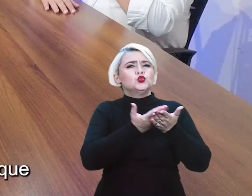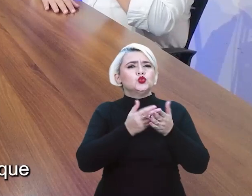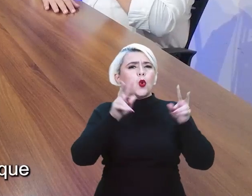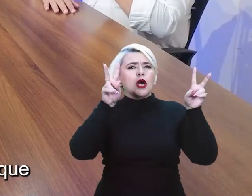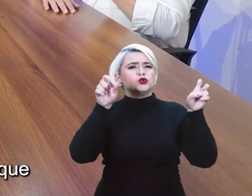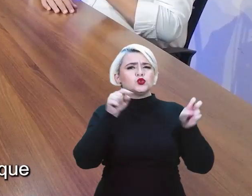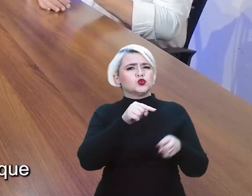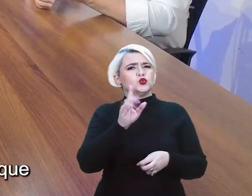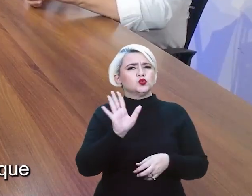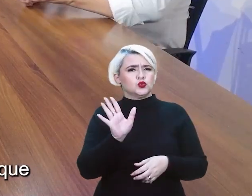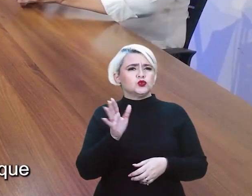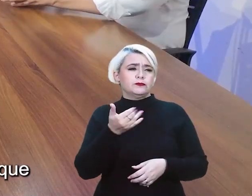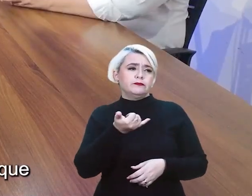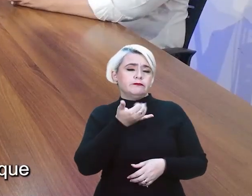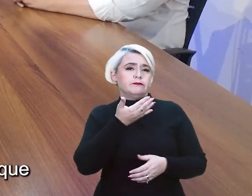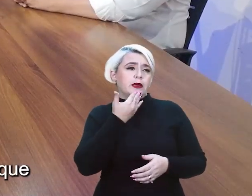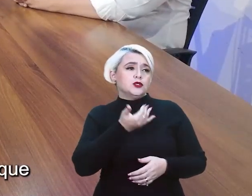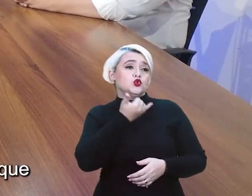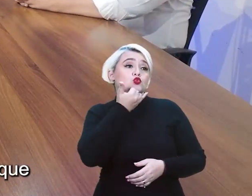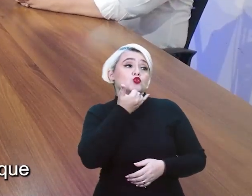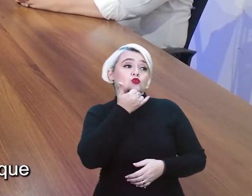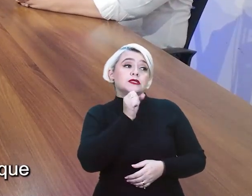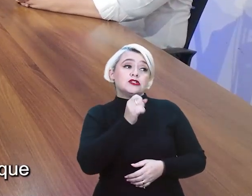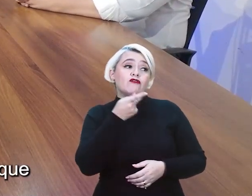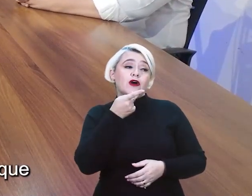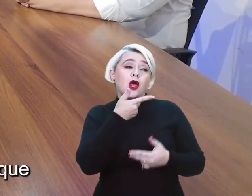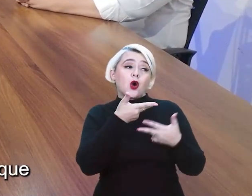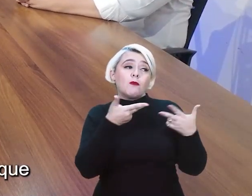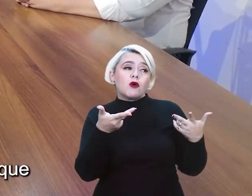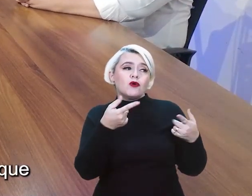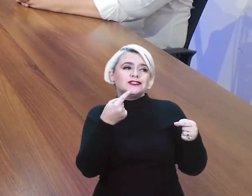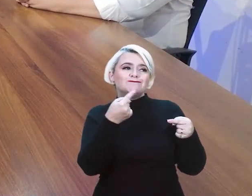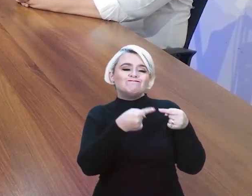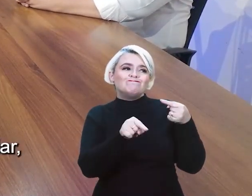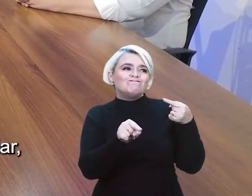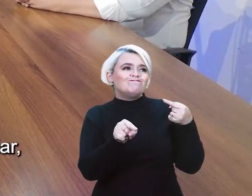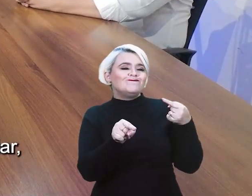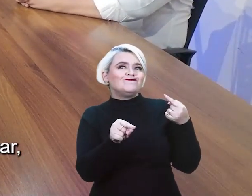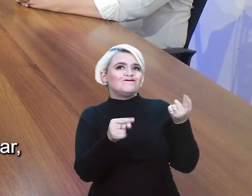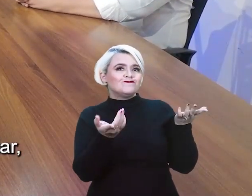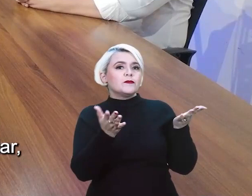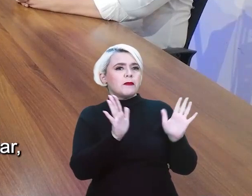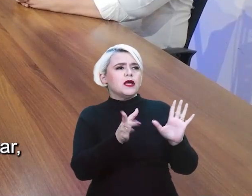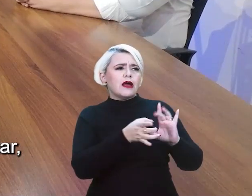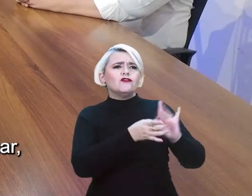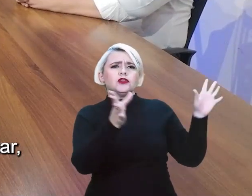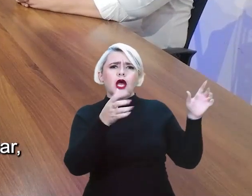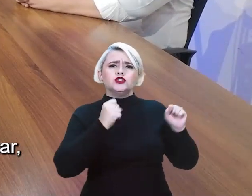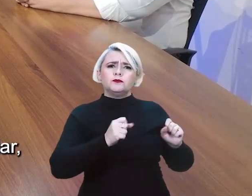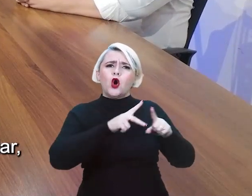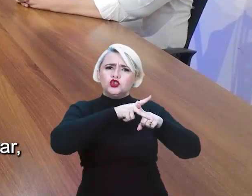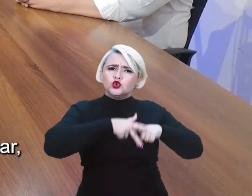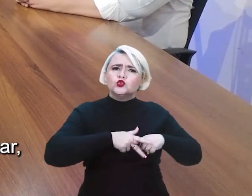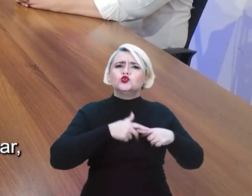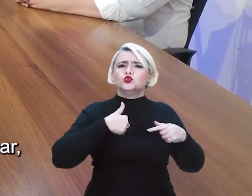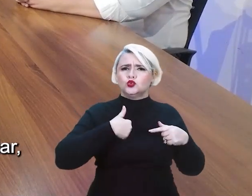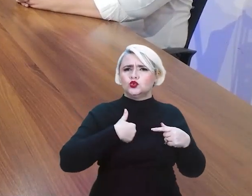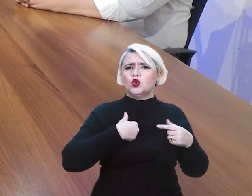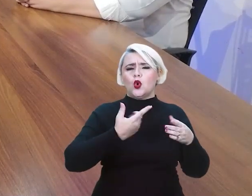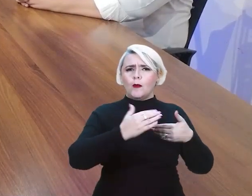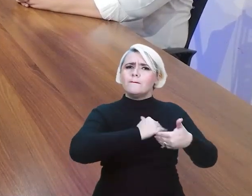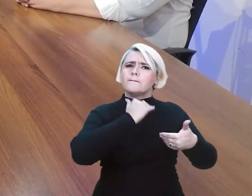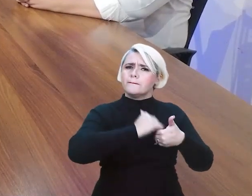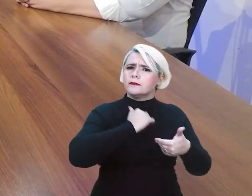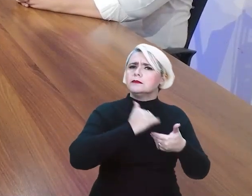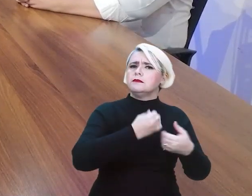já lhe peço desculpa se eu falar alguma coisa aqui mas fica à vontade também para discordar, me ensinar